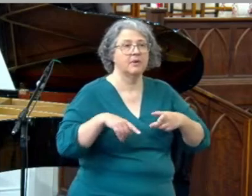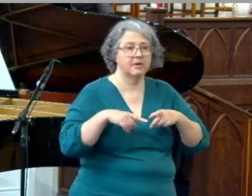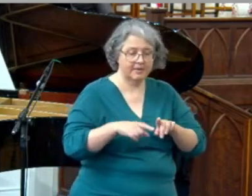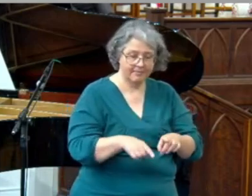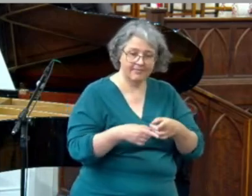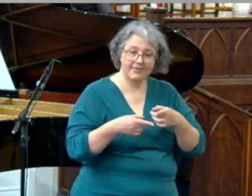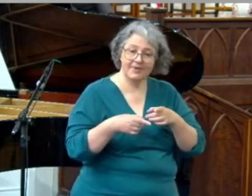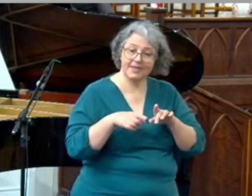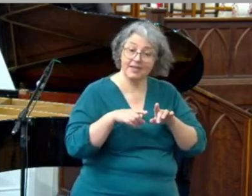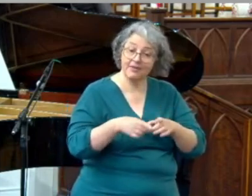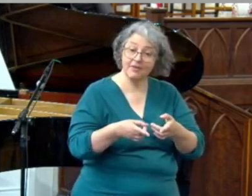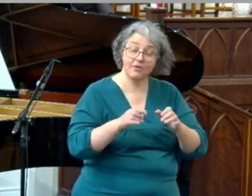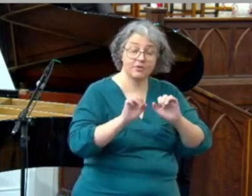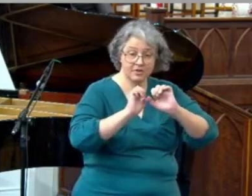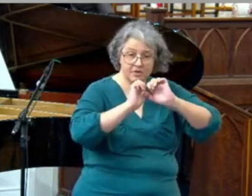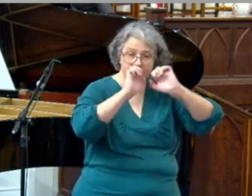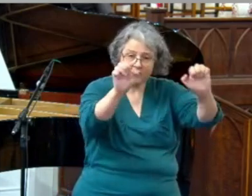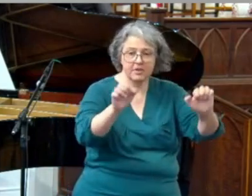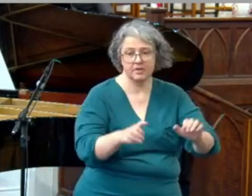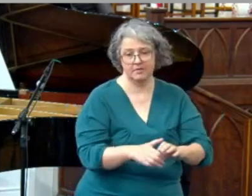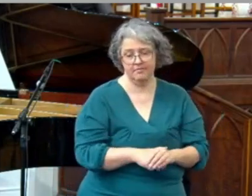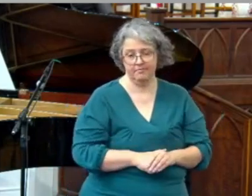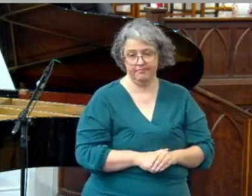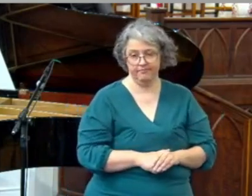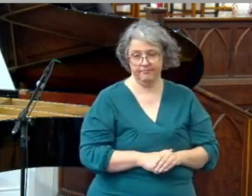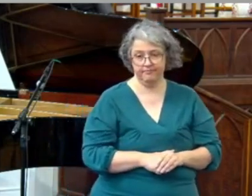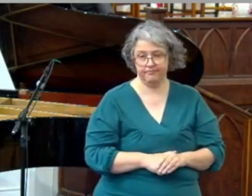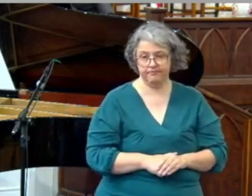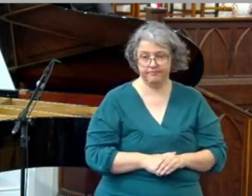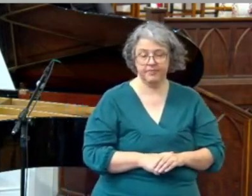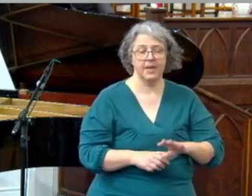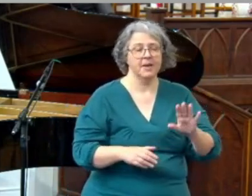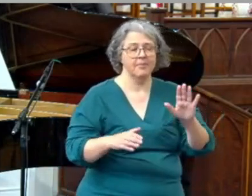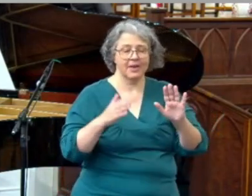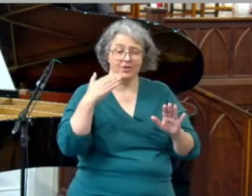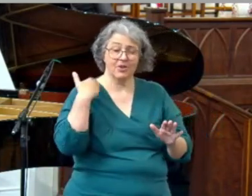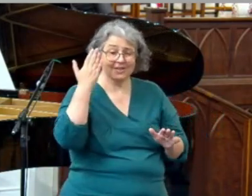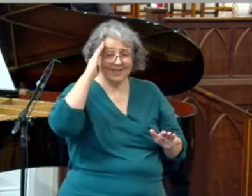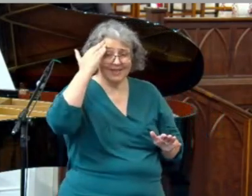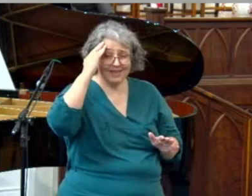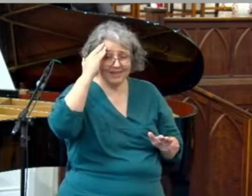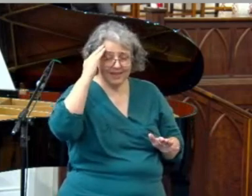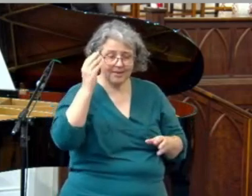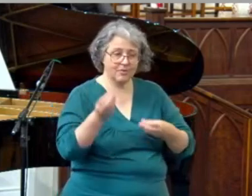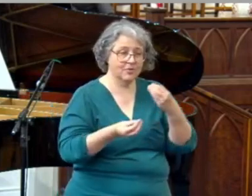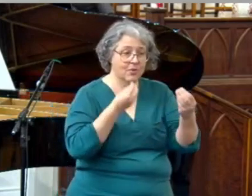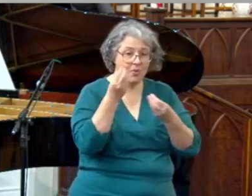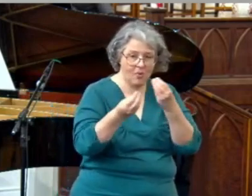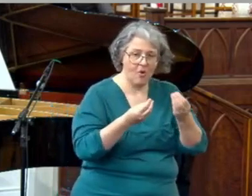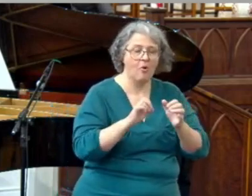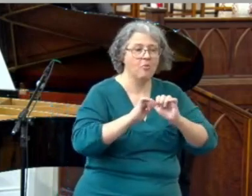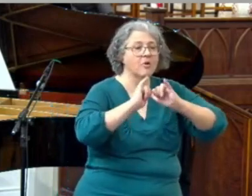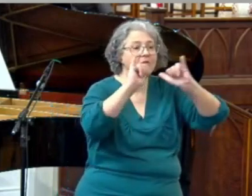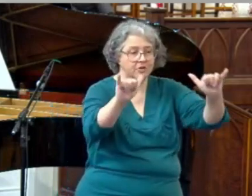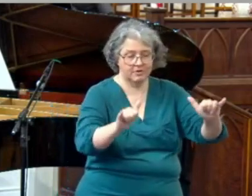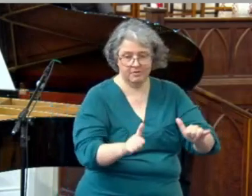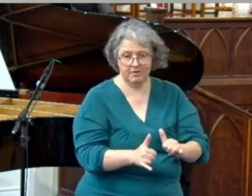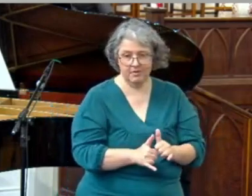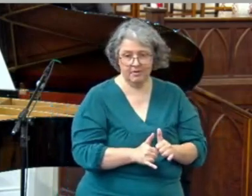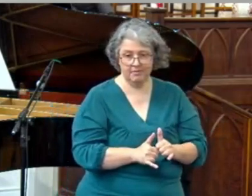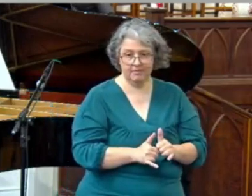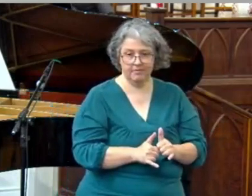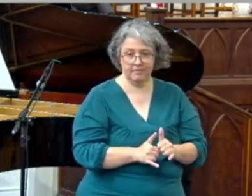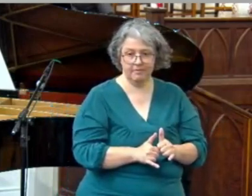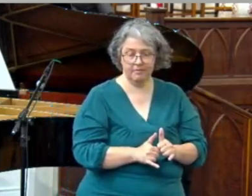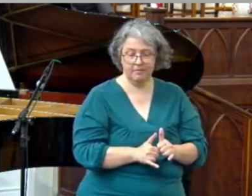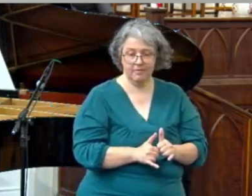obra evangelística. Porque para adquirir um sábio discernimento, o texto pressupõe,